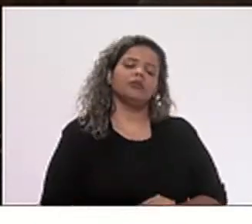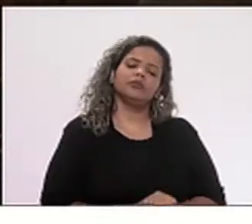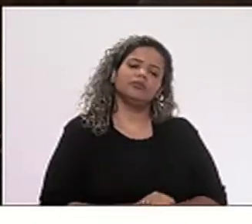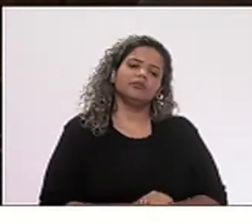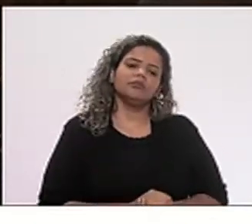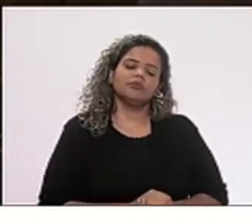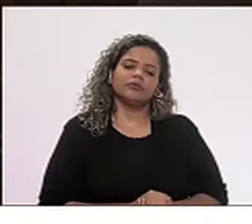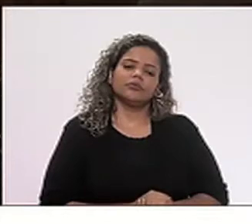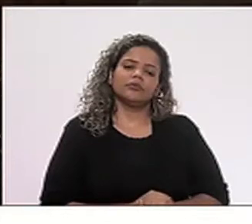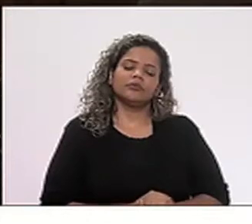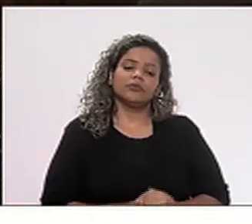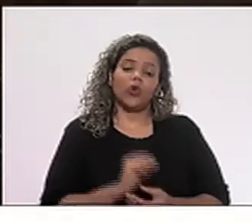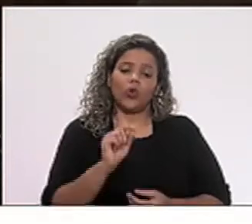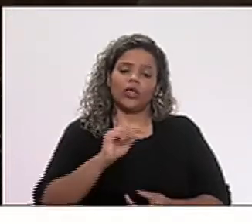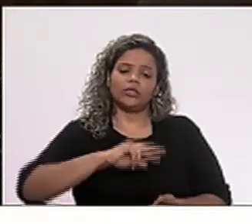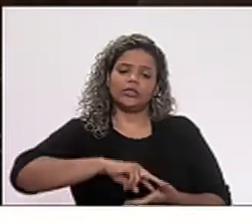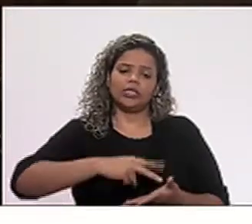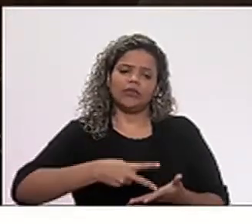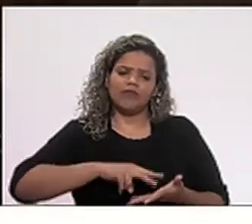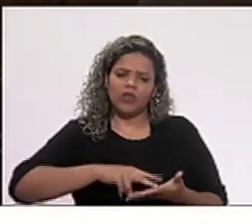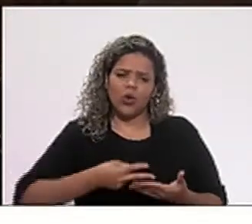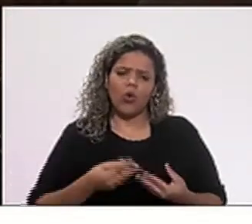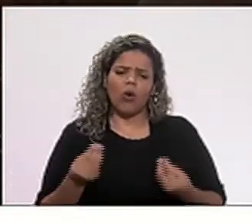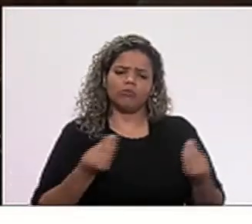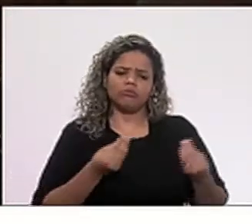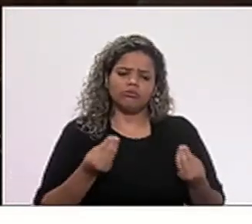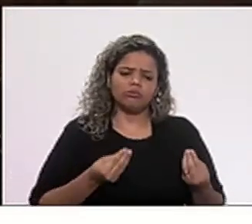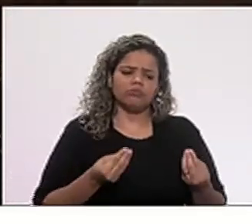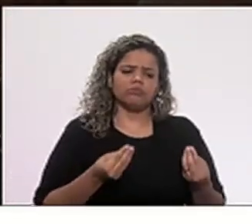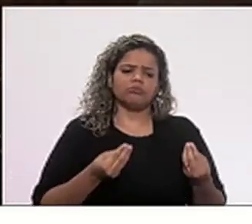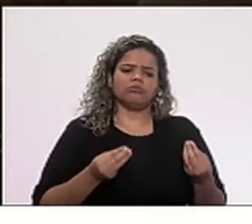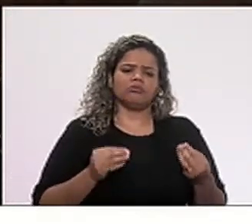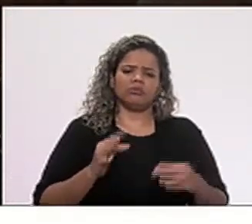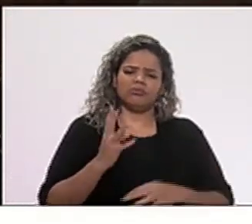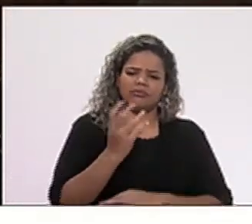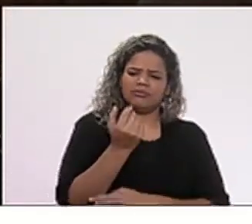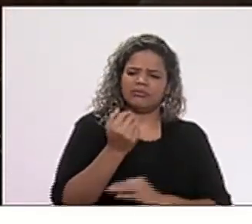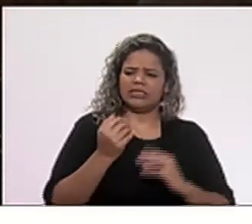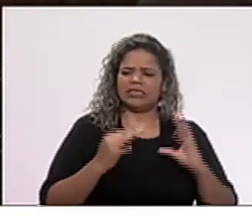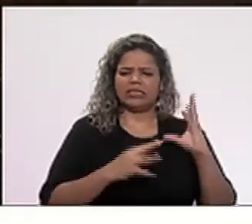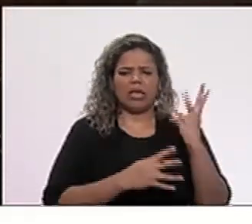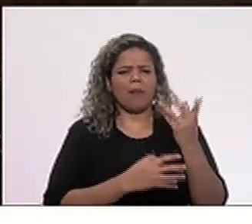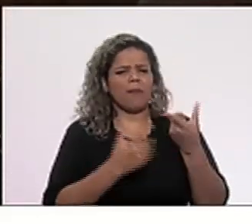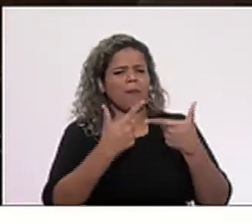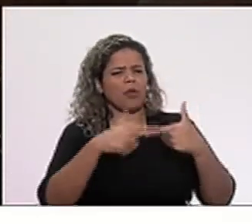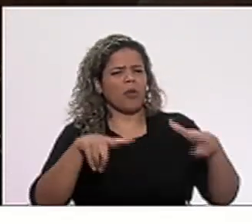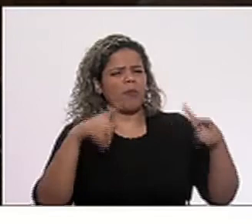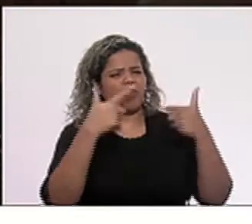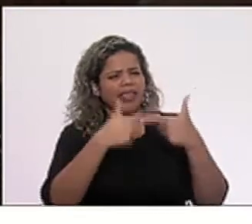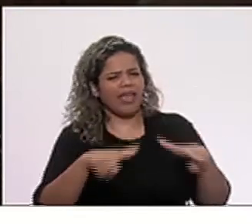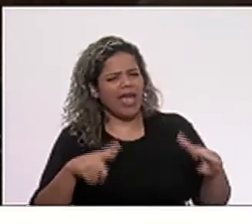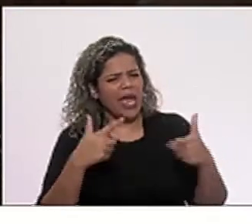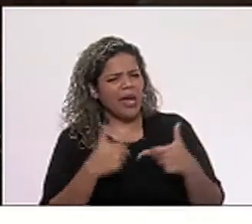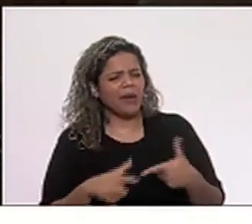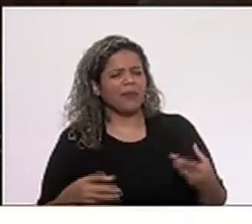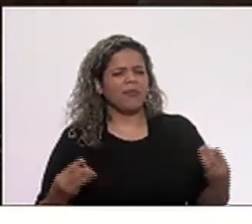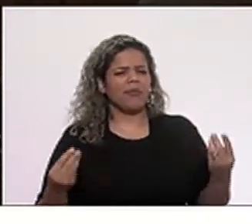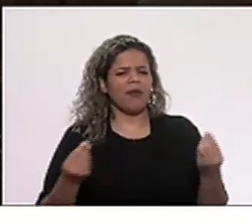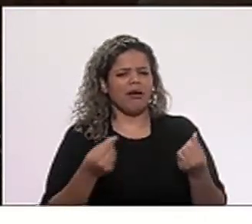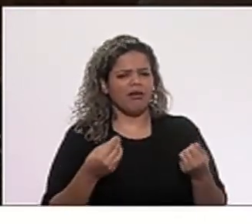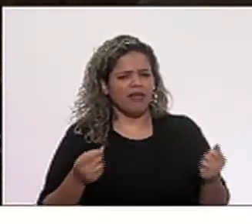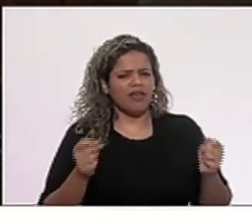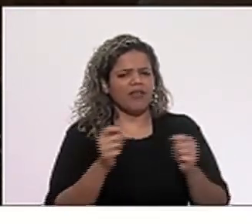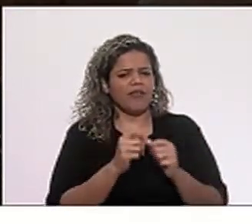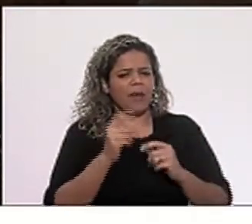o que significou em termos de desastre, em termos de realmente